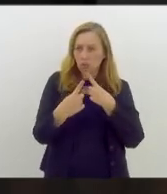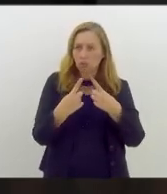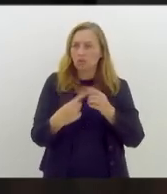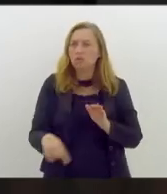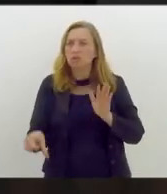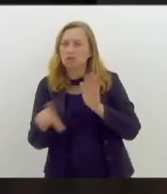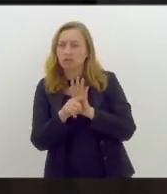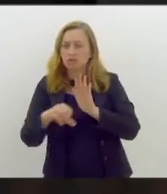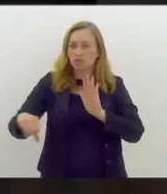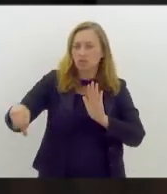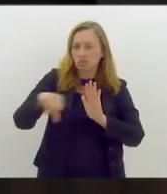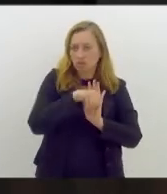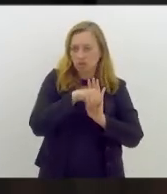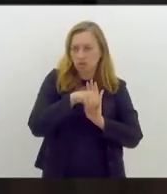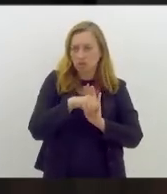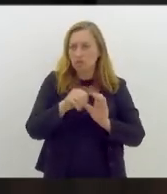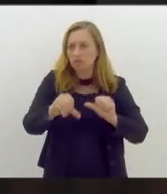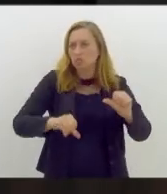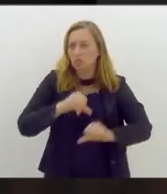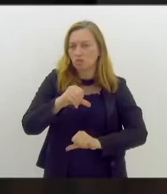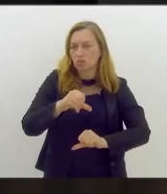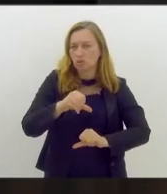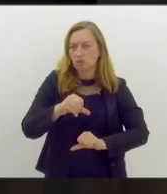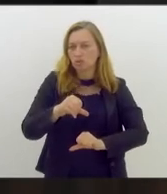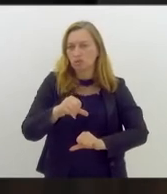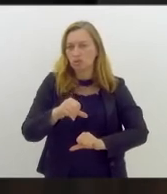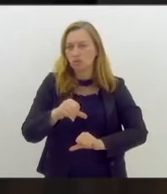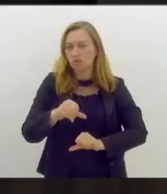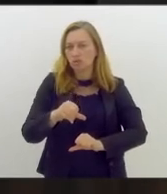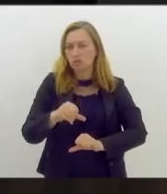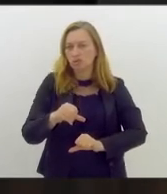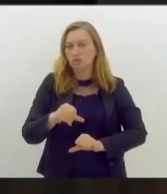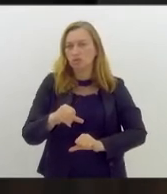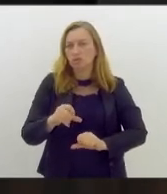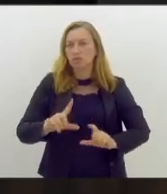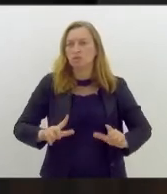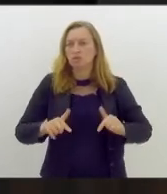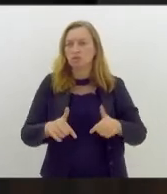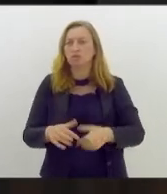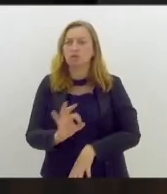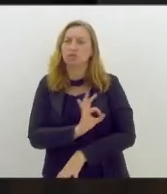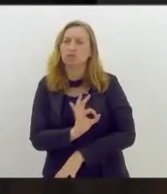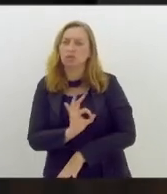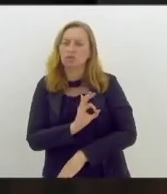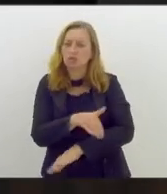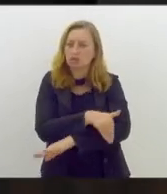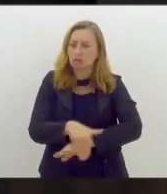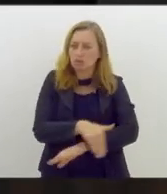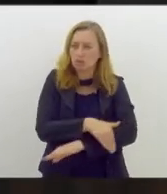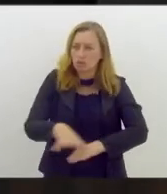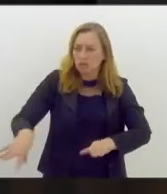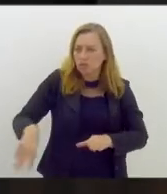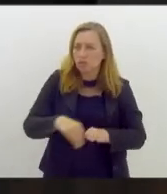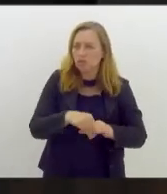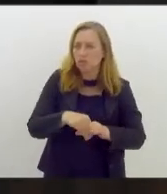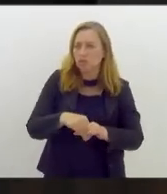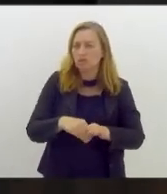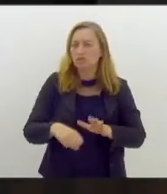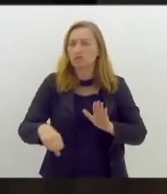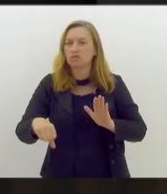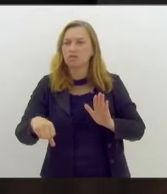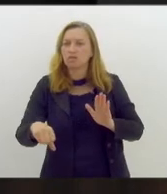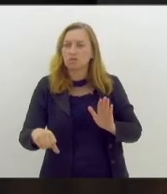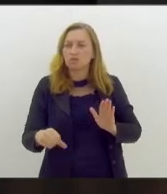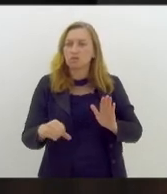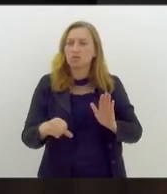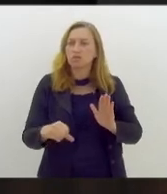leis criminais e mudanças de concepção no policiamento das ruas e implementação de penas que vêm